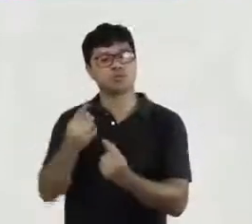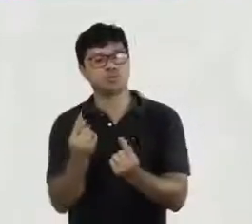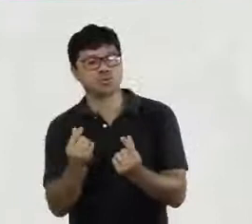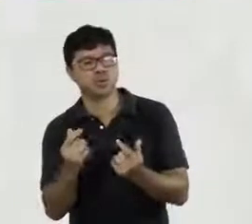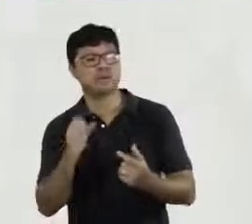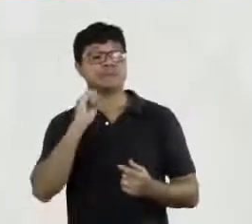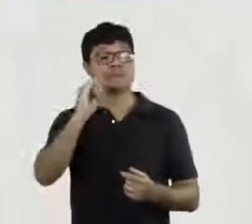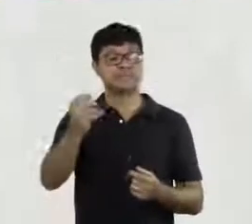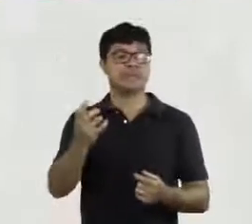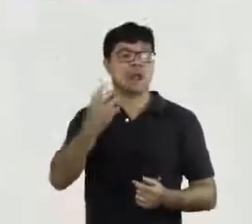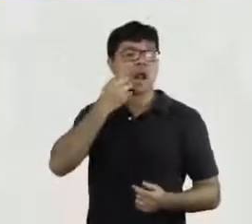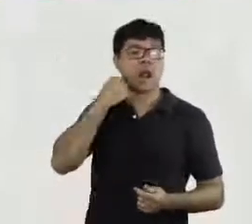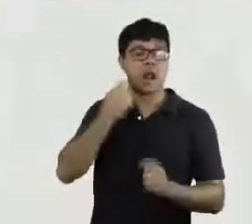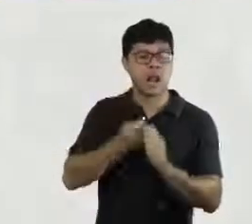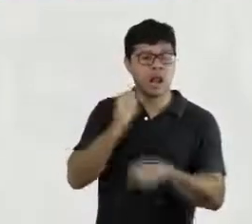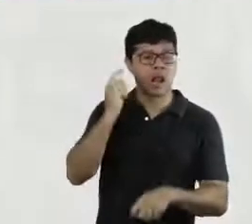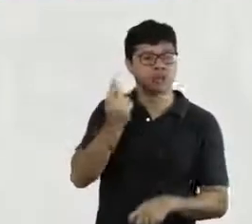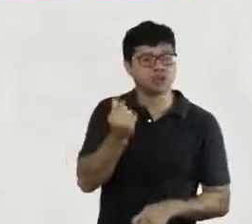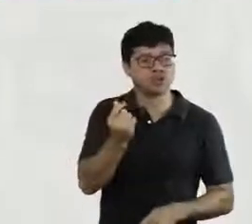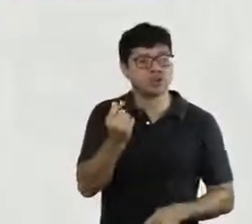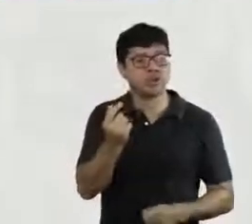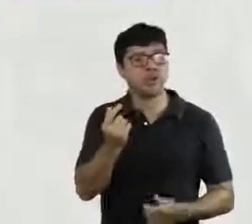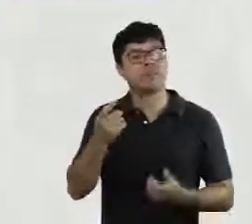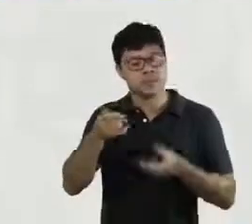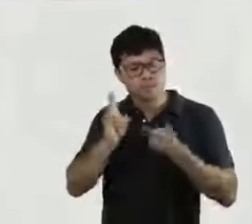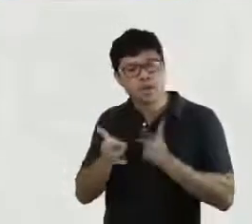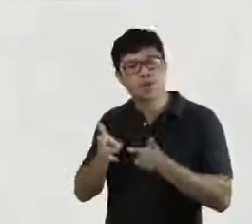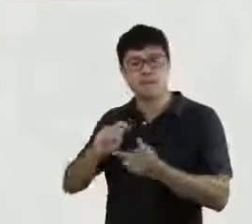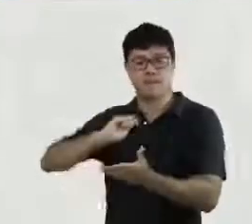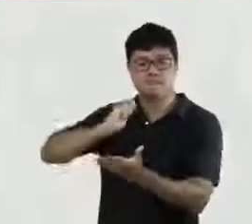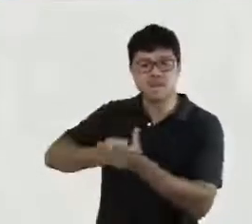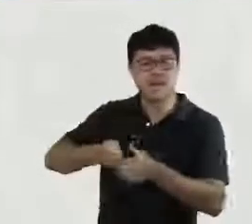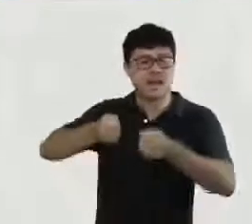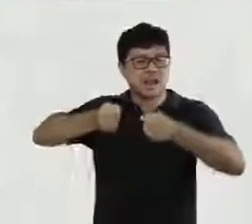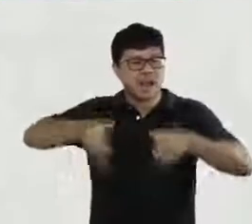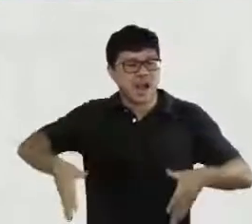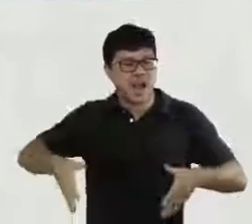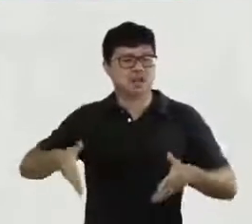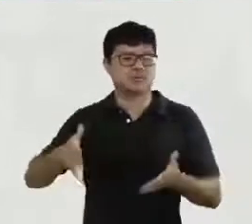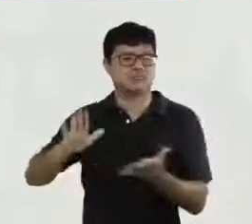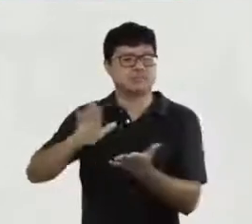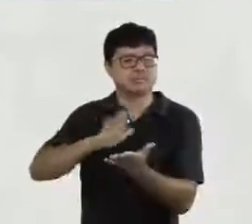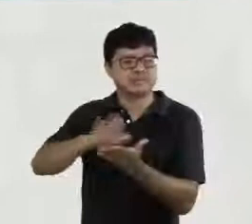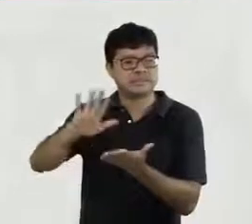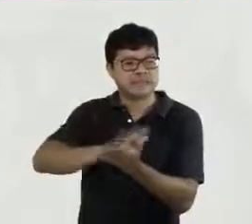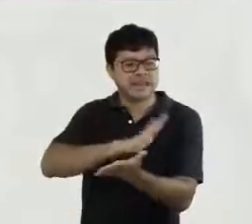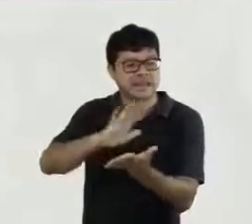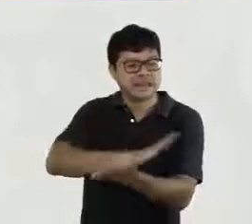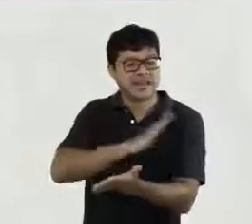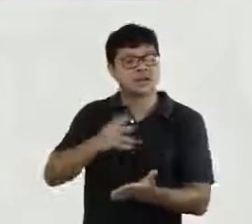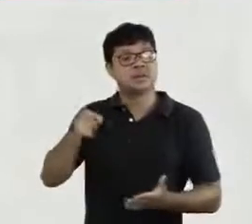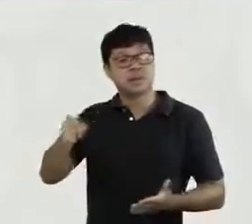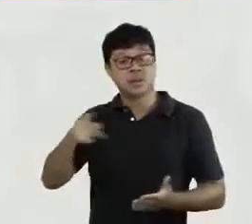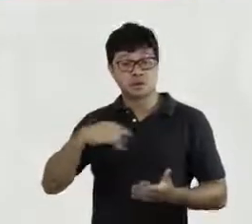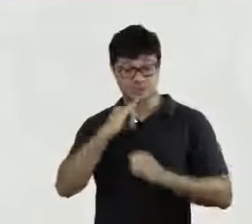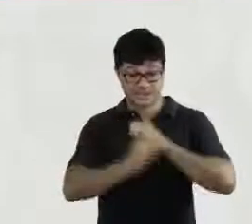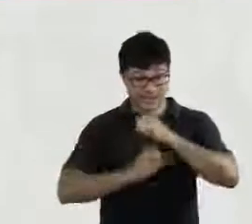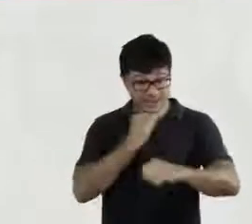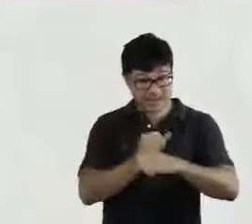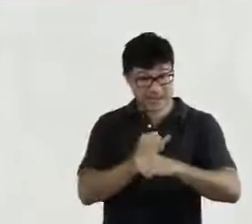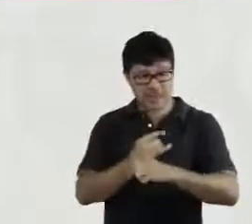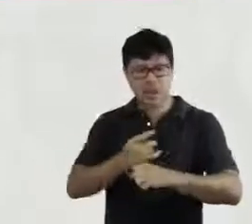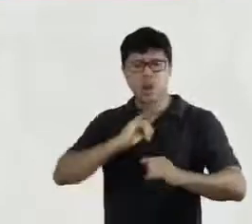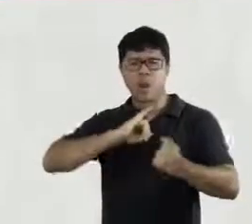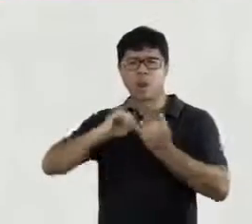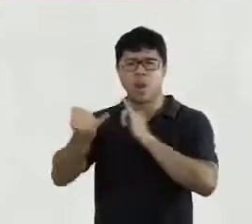precisam gerar algum lucro, precisam ser mantidas para pagar os gastos. Então, a internet, o fluxo